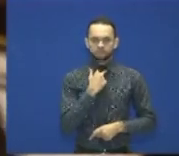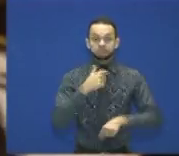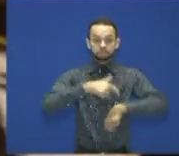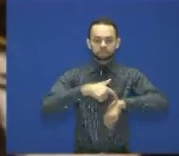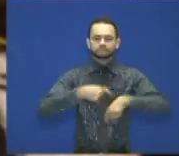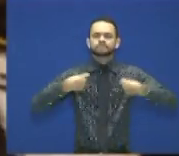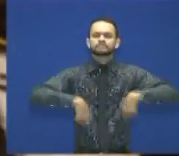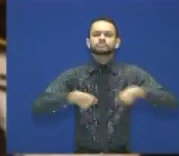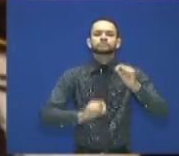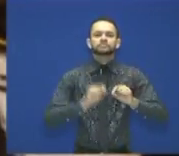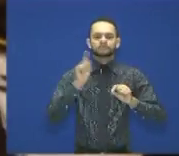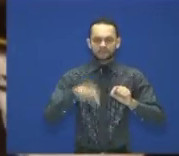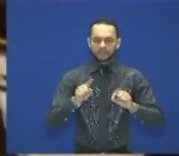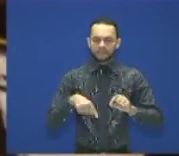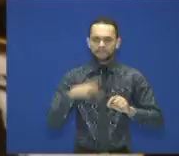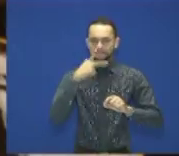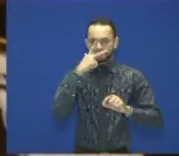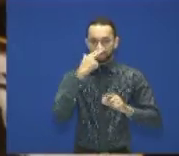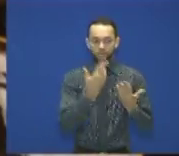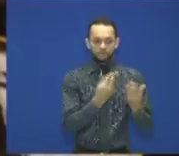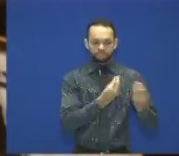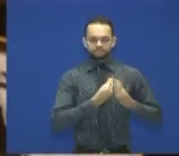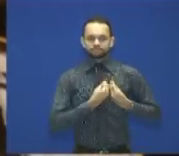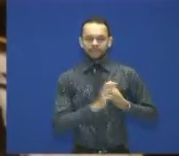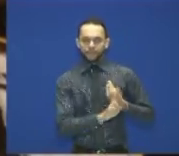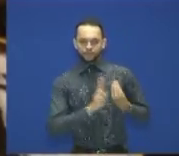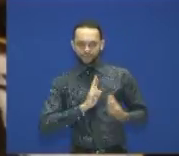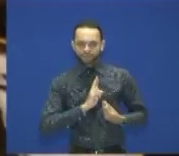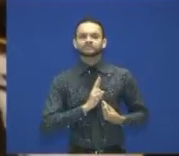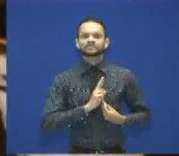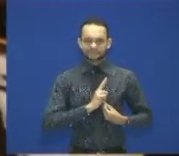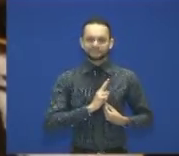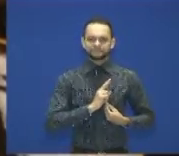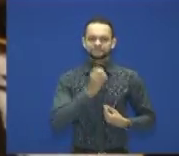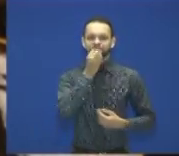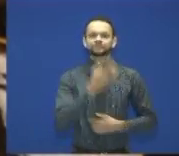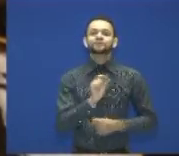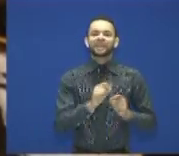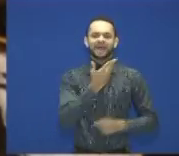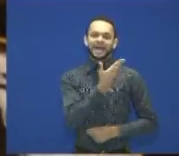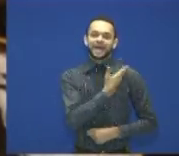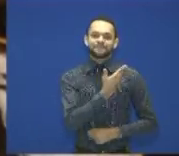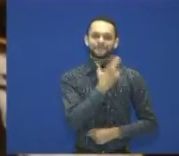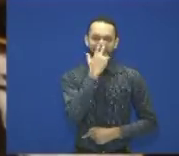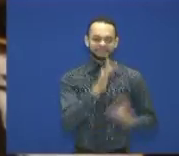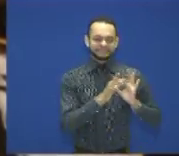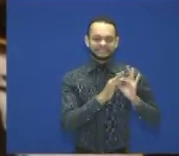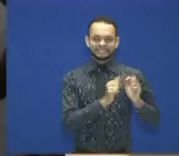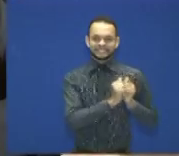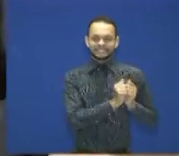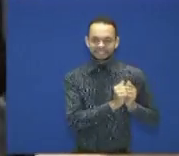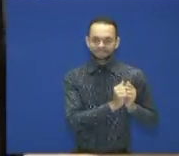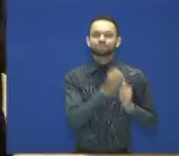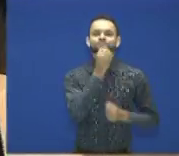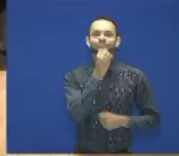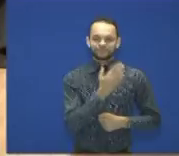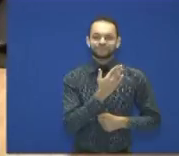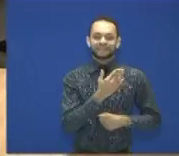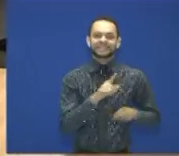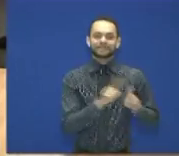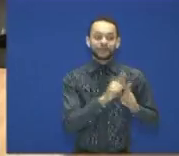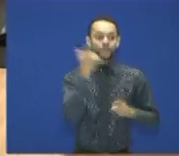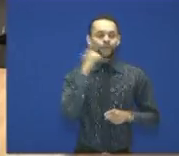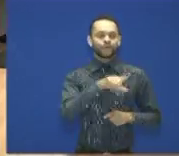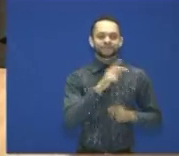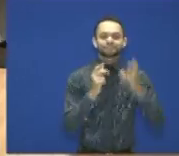existem os momentos recompensadores. Os grandes amigos que conquistamos durante a graduação e que levaremos para a